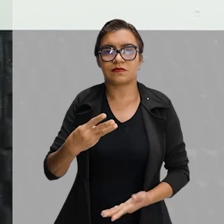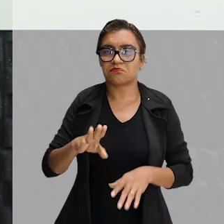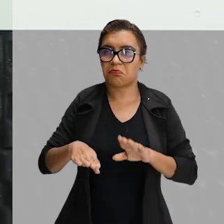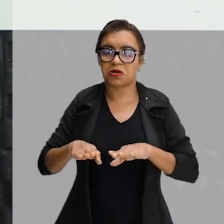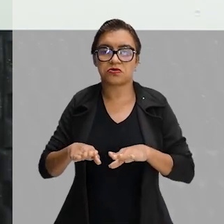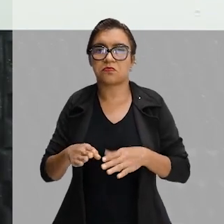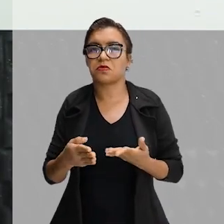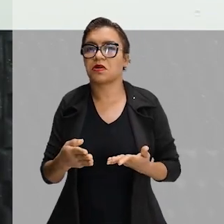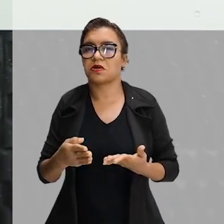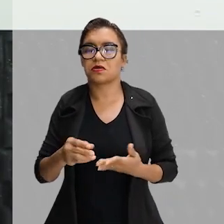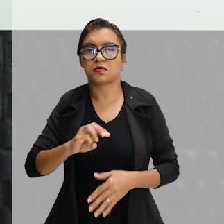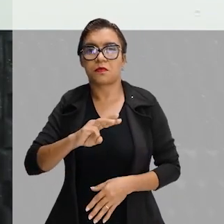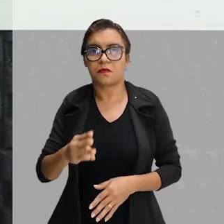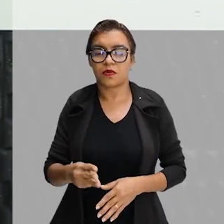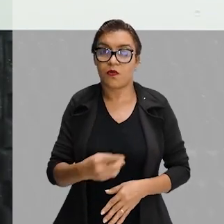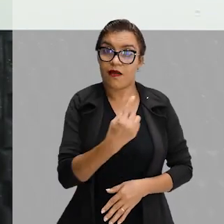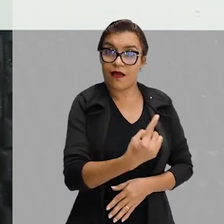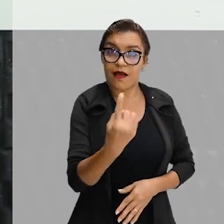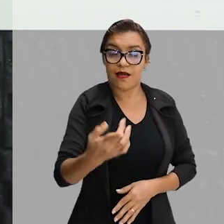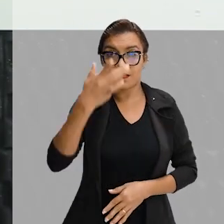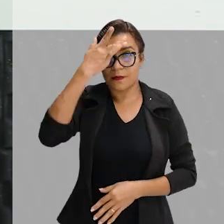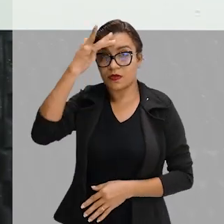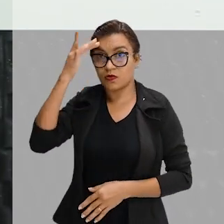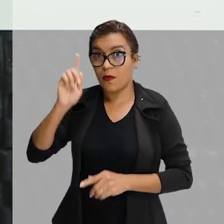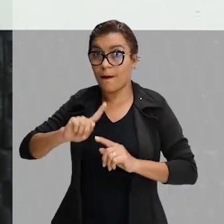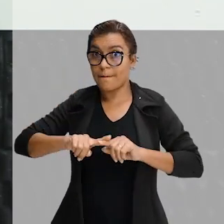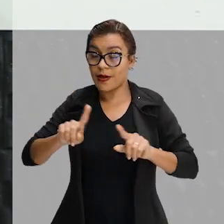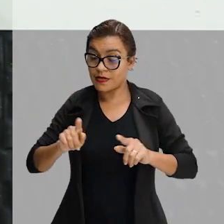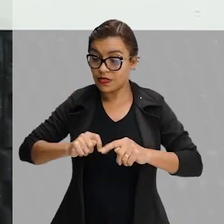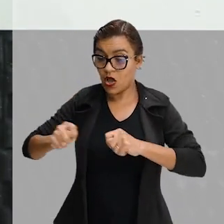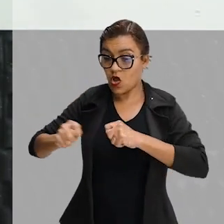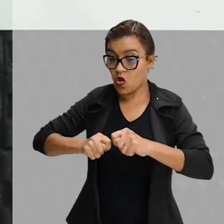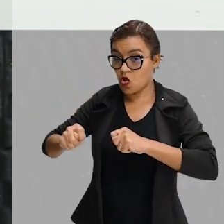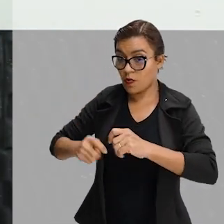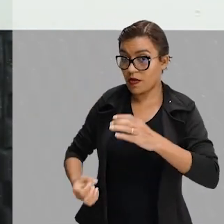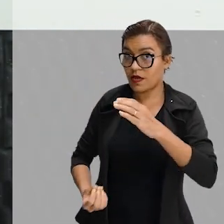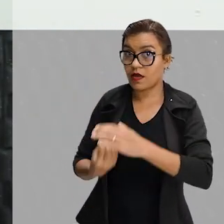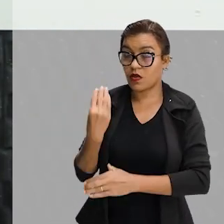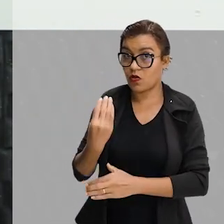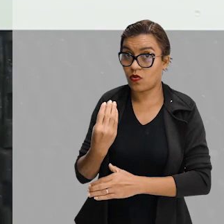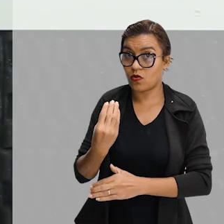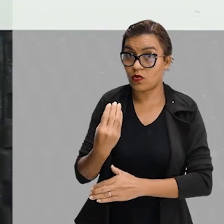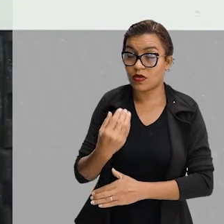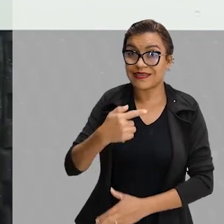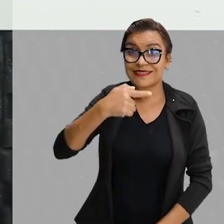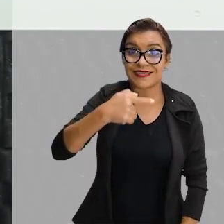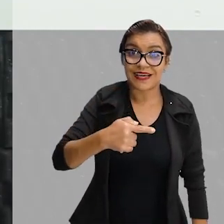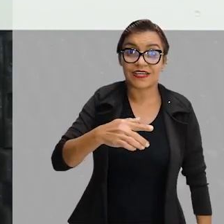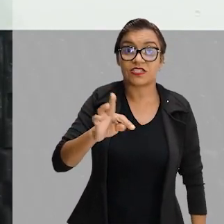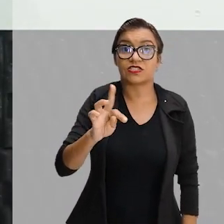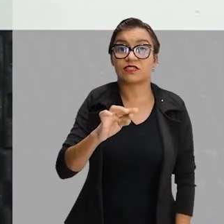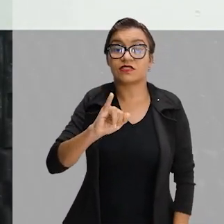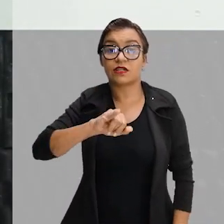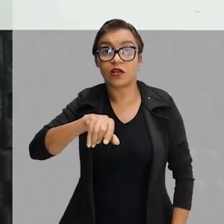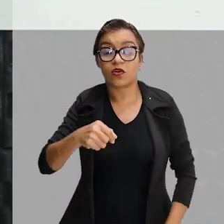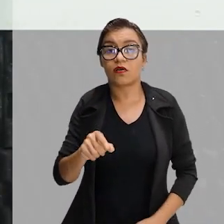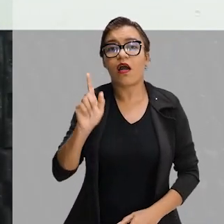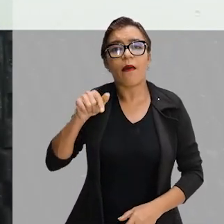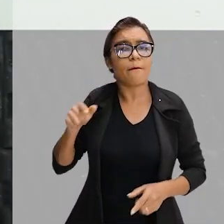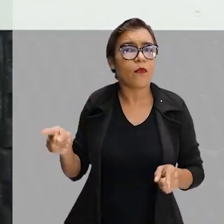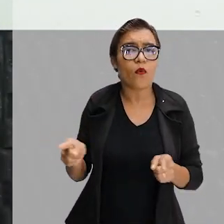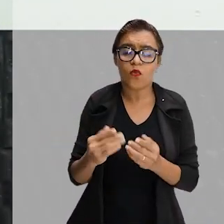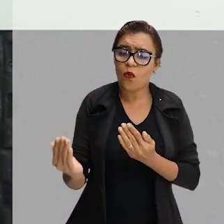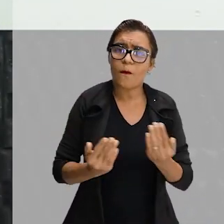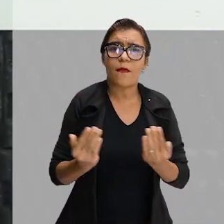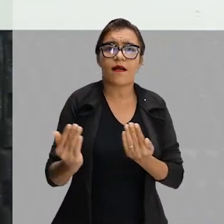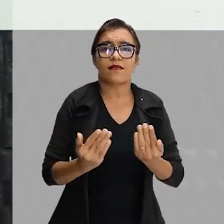você pode achar que isso é muito, mas para a economia brasileira, que produz 7 trilhões, isso ainda é bem pouco. Tá?